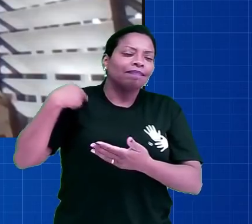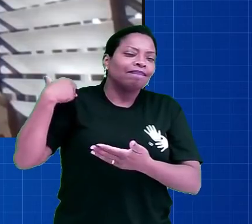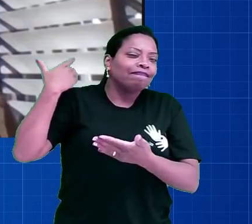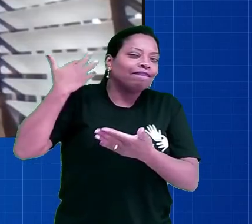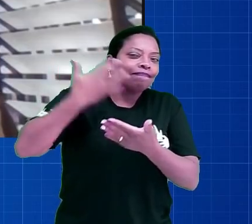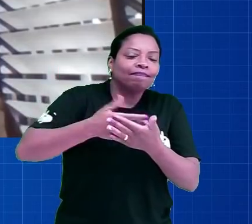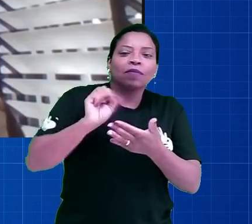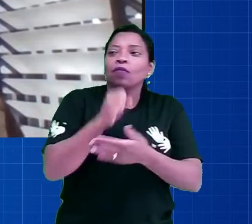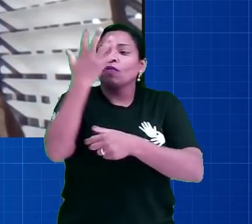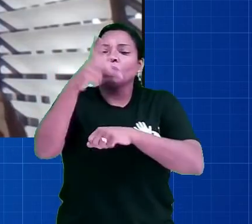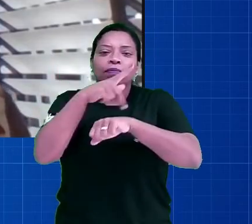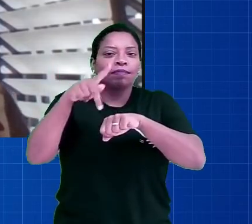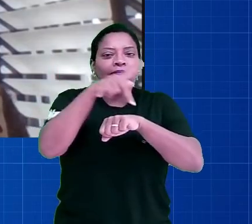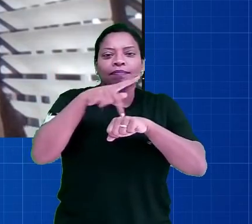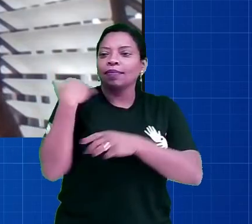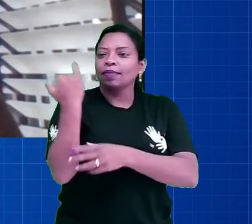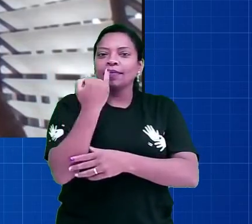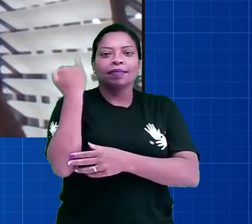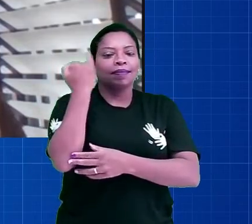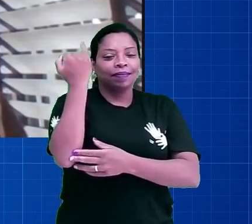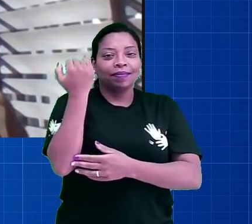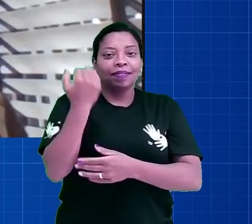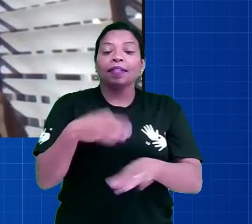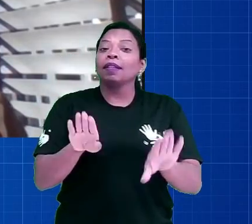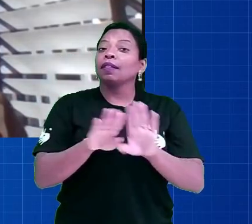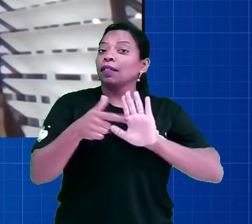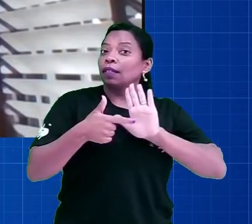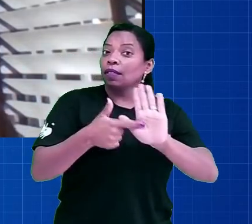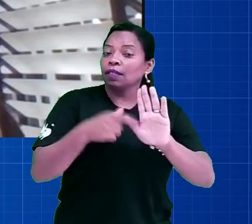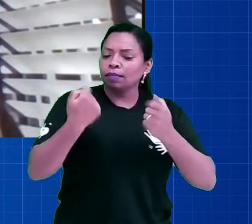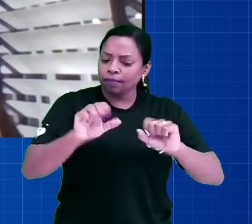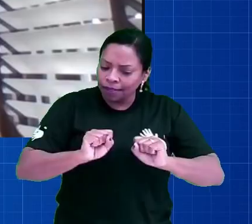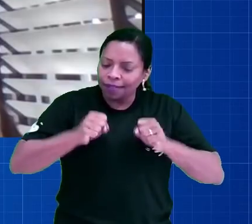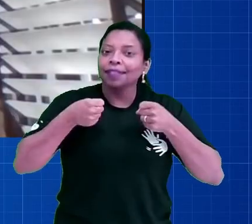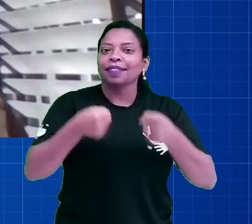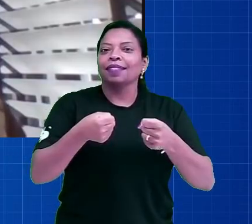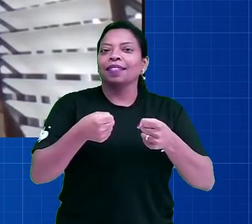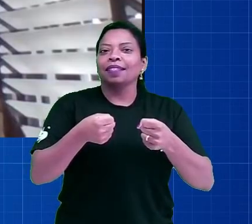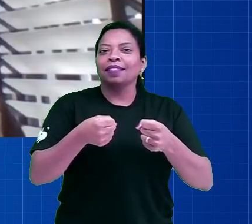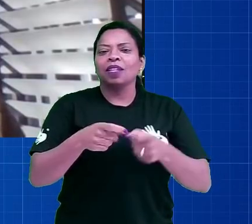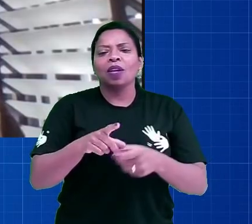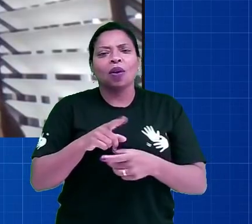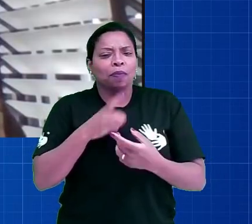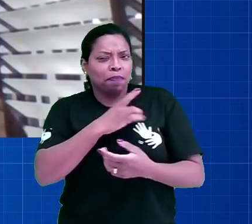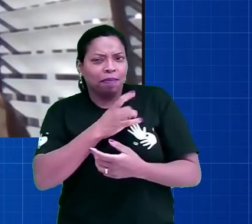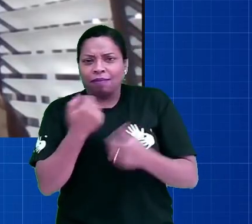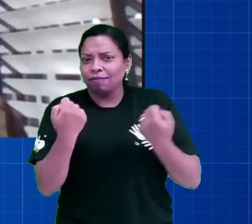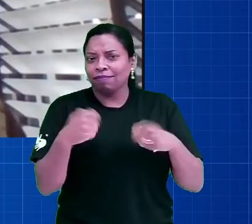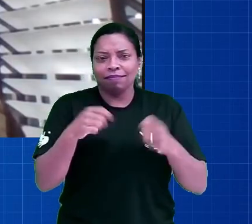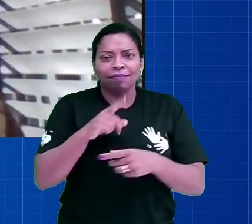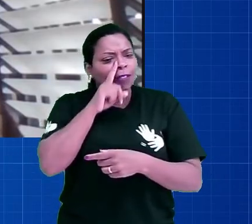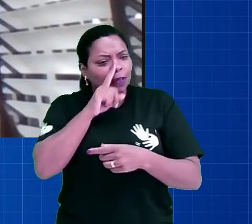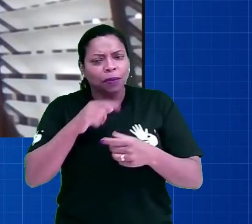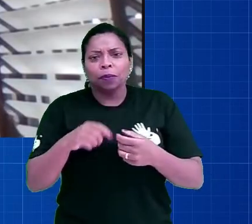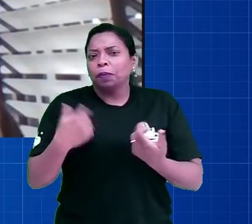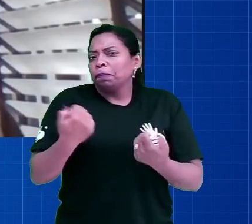internacionais, nacionais importantes, e dizer que apostem, né? Corram esse risco. Né? Vamos pensar